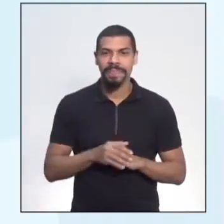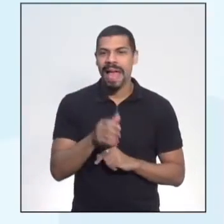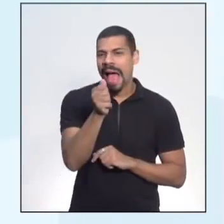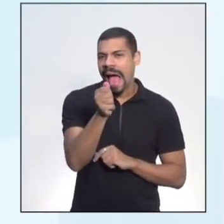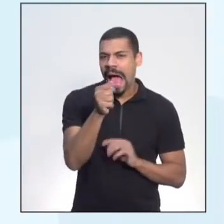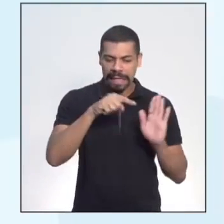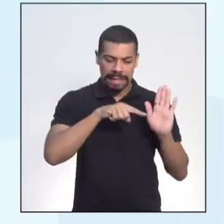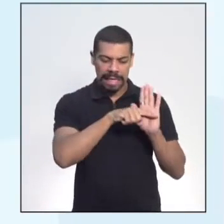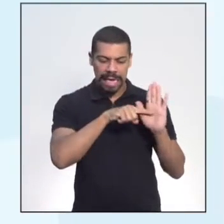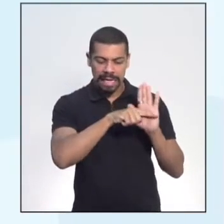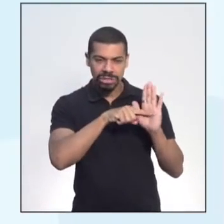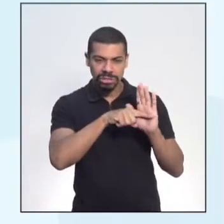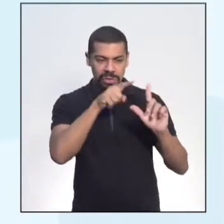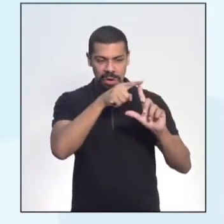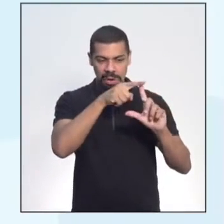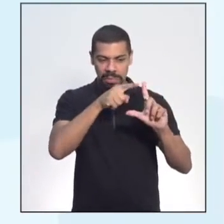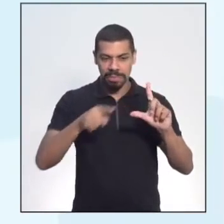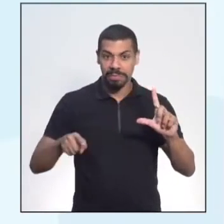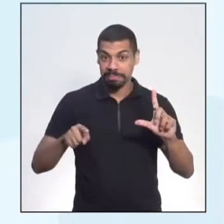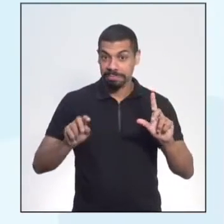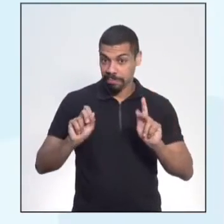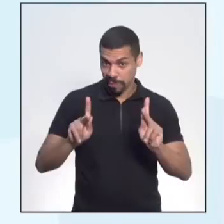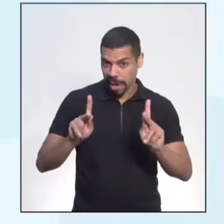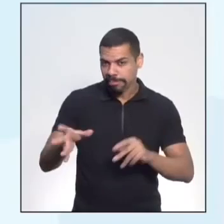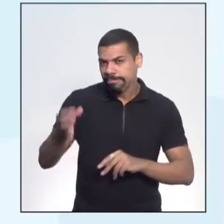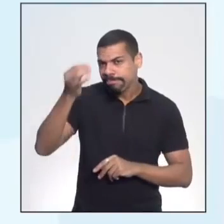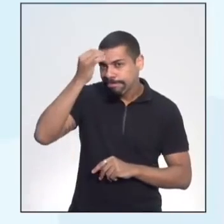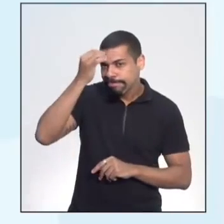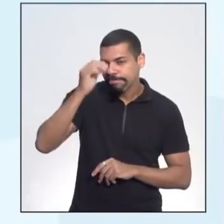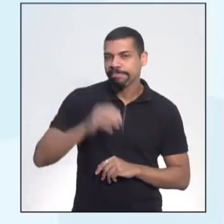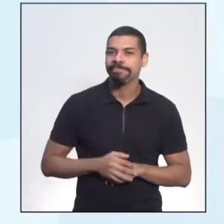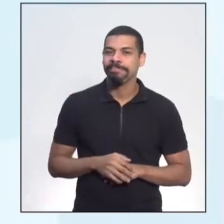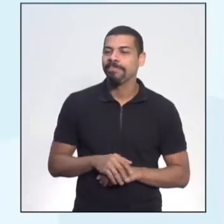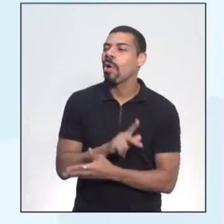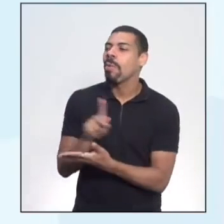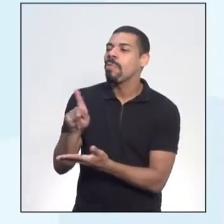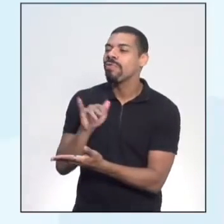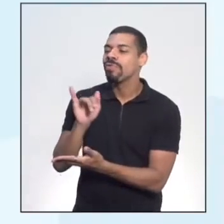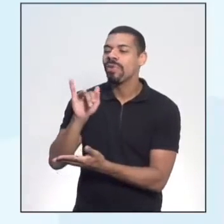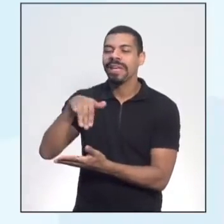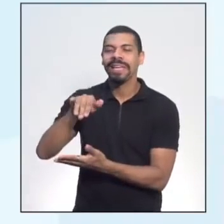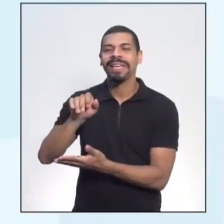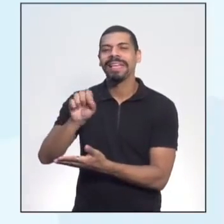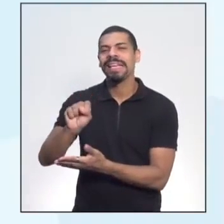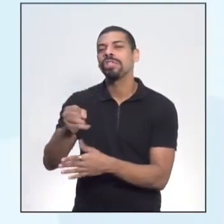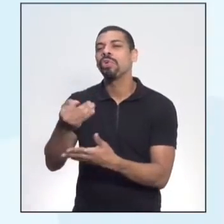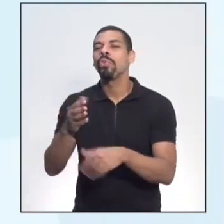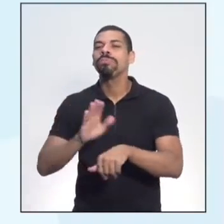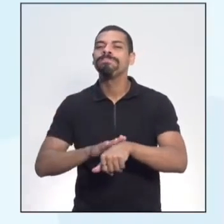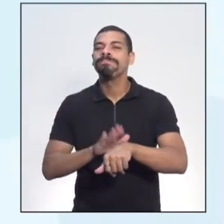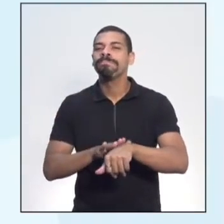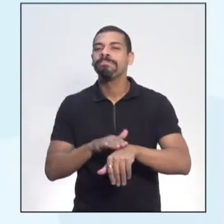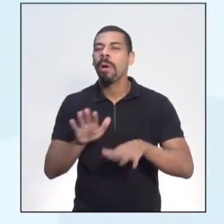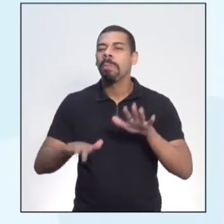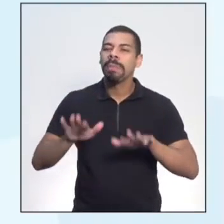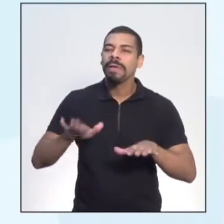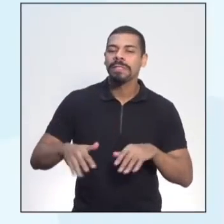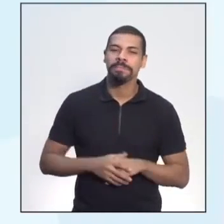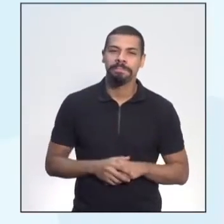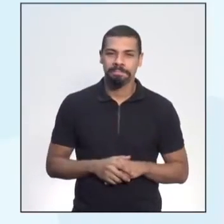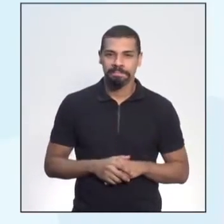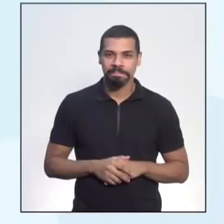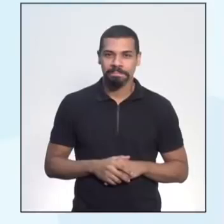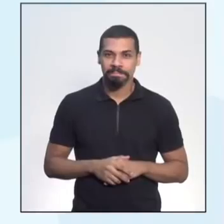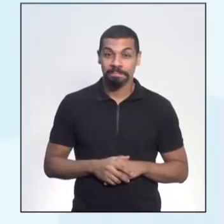A negativo, função decrescente. Professora Inês, quanto tempo nós temos para essa atividade? Professora